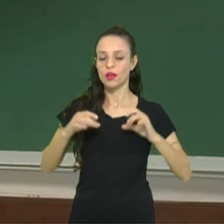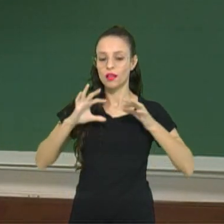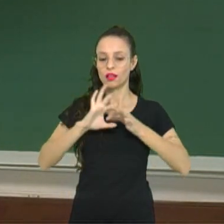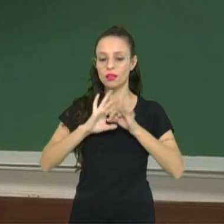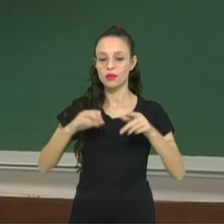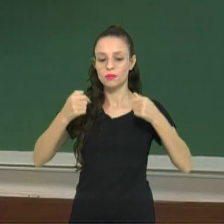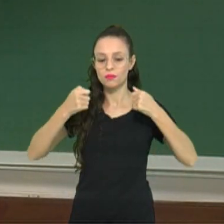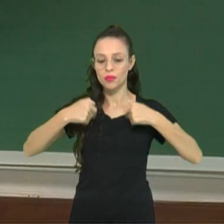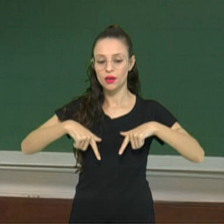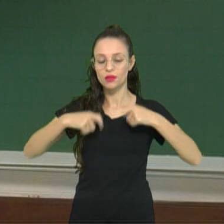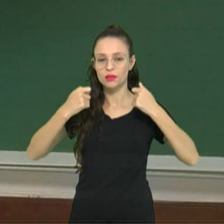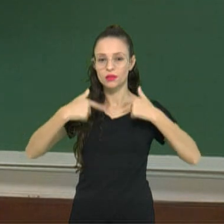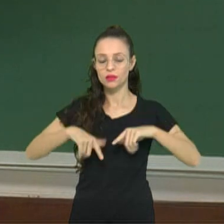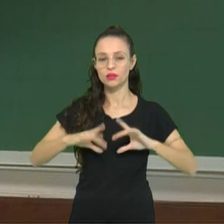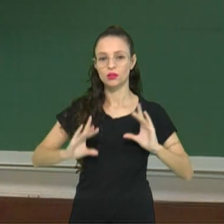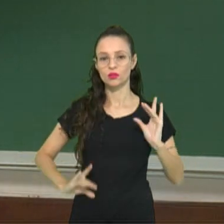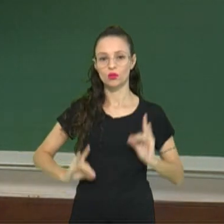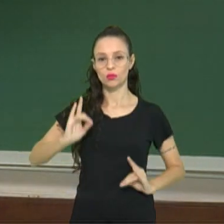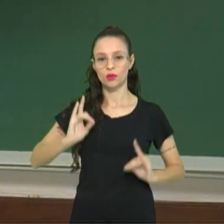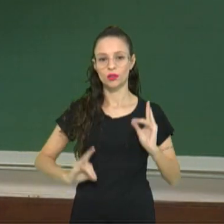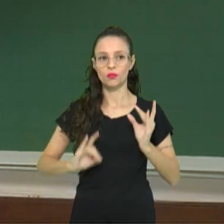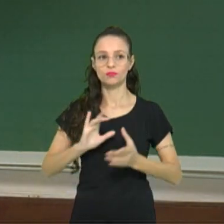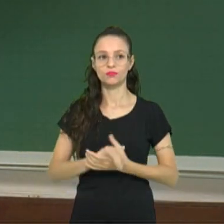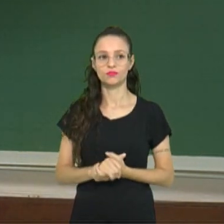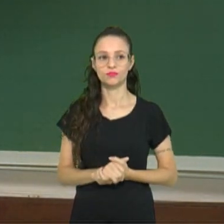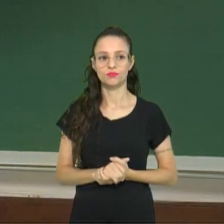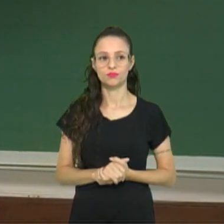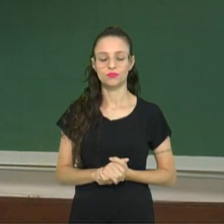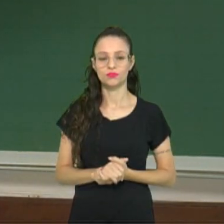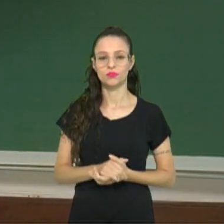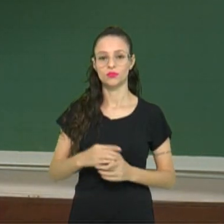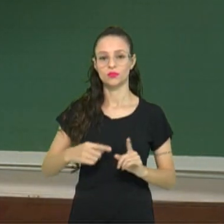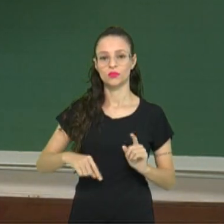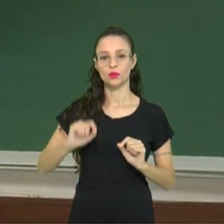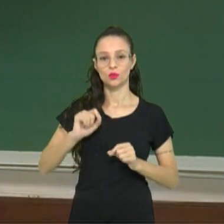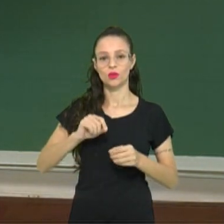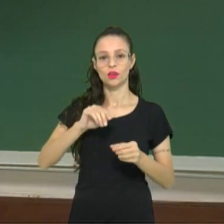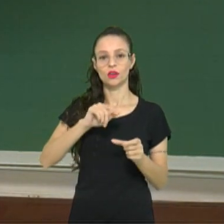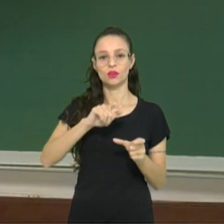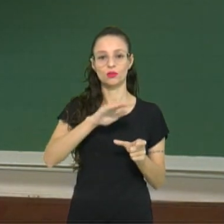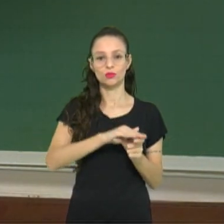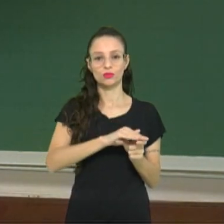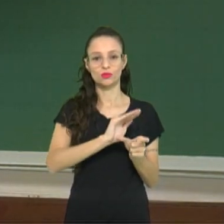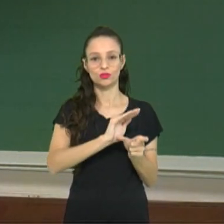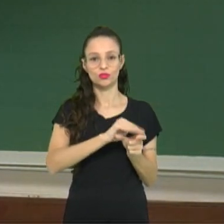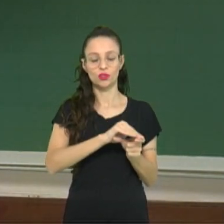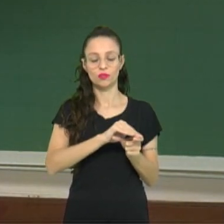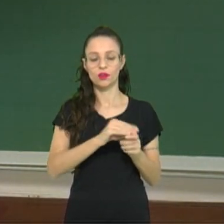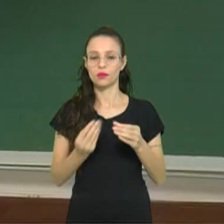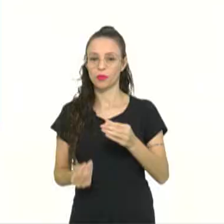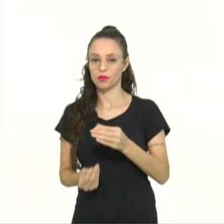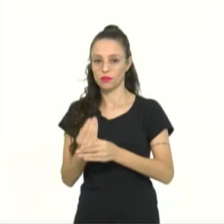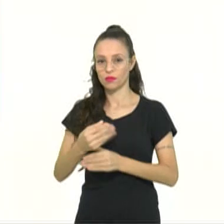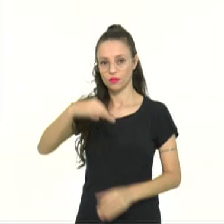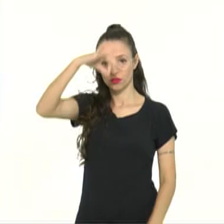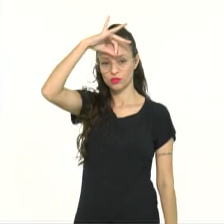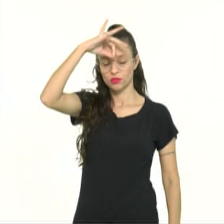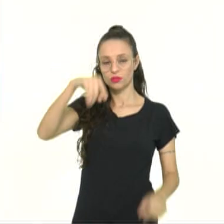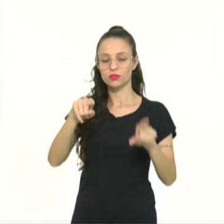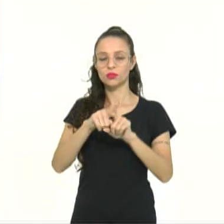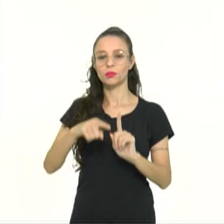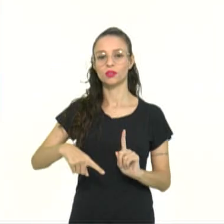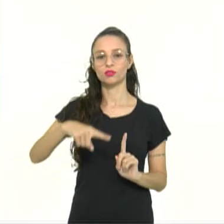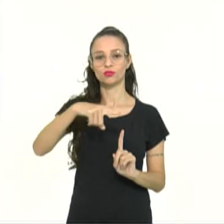de contraceptivo, de hormonal ali. O diafragma, que também é aplicado no fundo da vagina, e o DIU, que